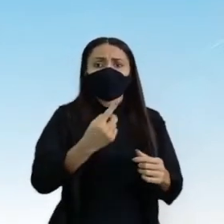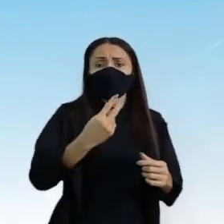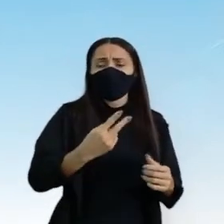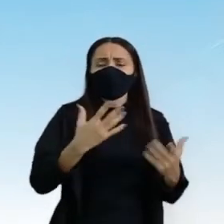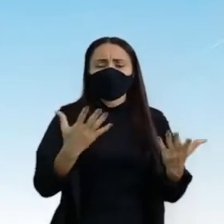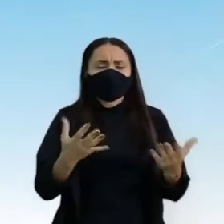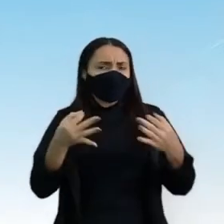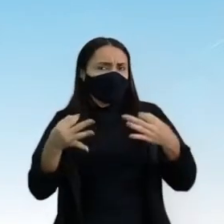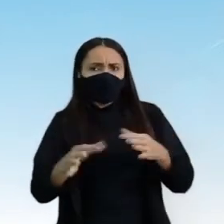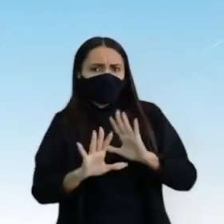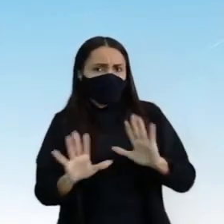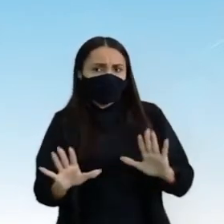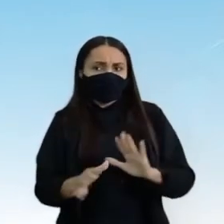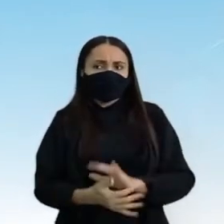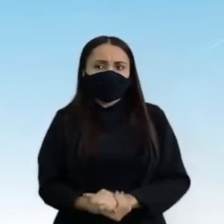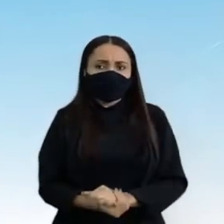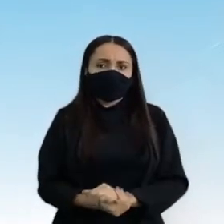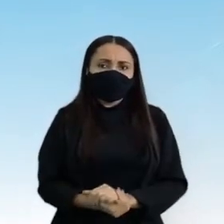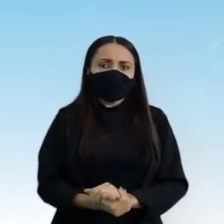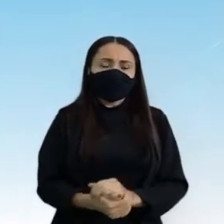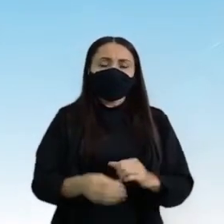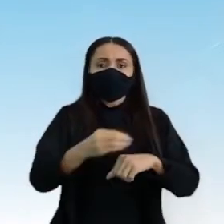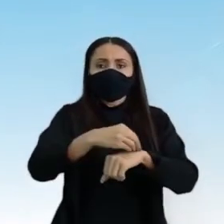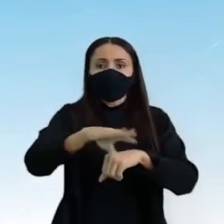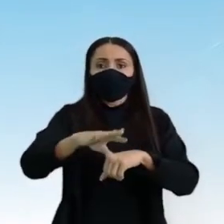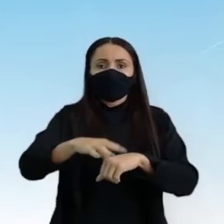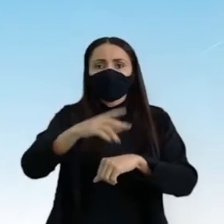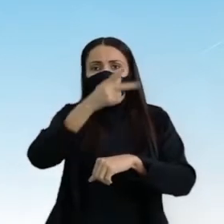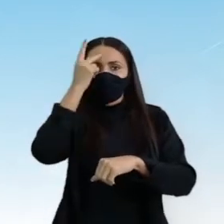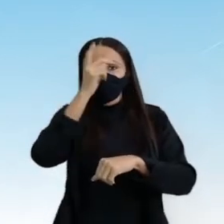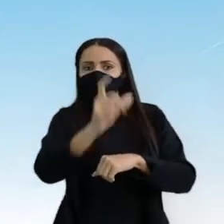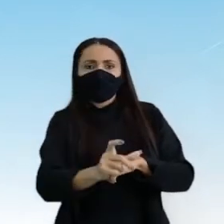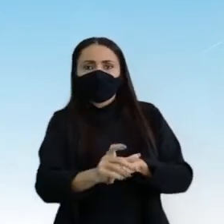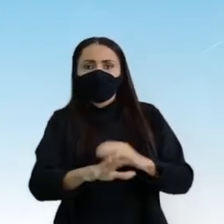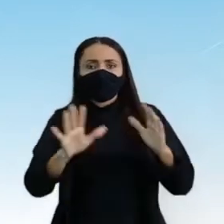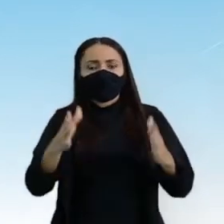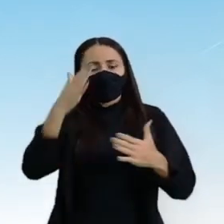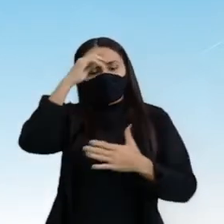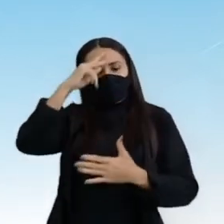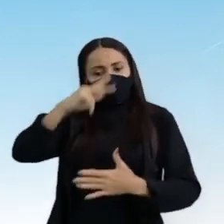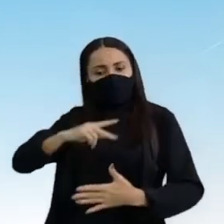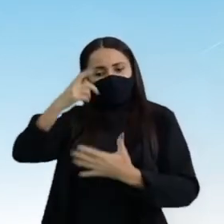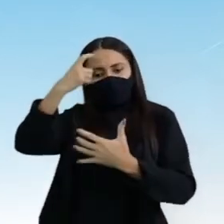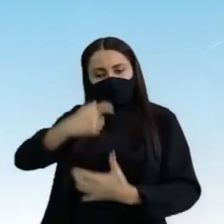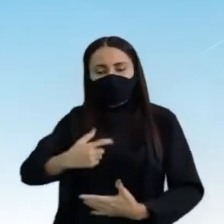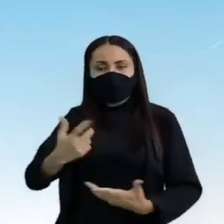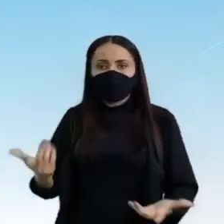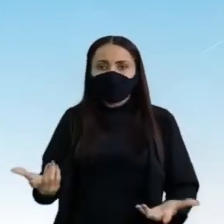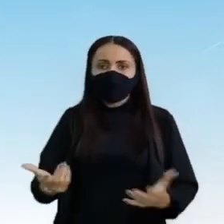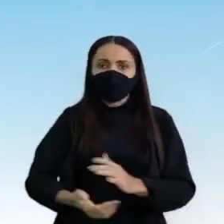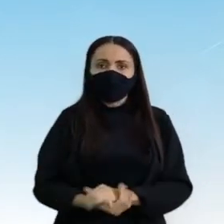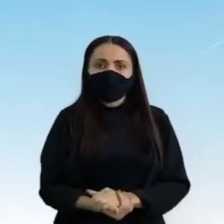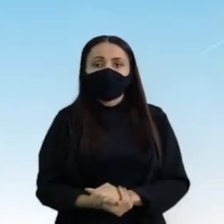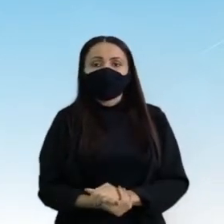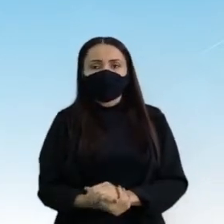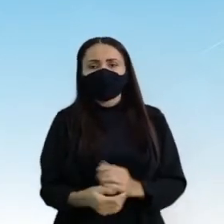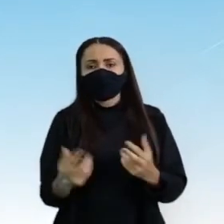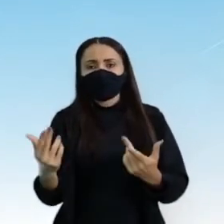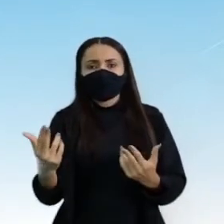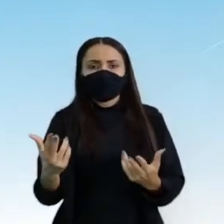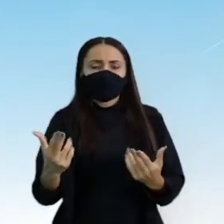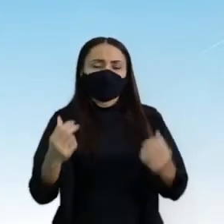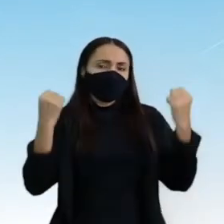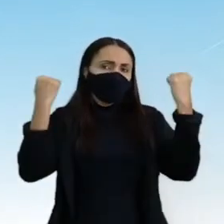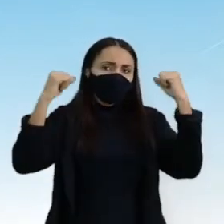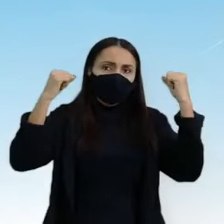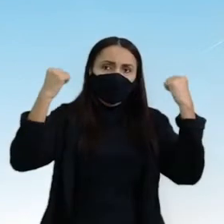também está tudo certo. Porque eu não postei por causa das pessoas. Eu postei por causa de mim. A mesma coisa é a atividade, pessoal. A mesma